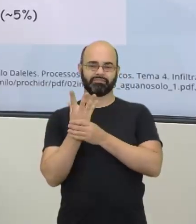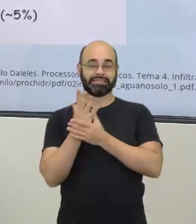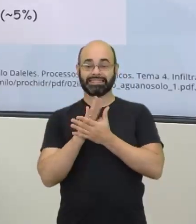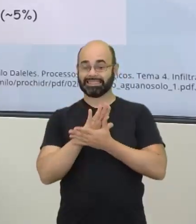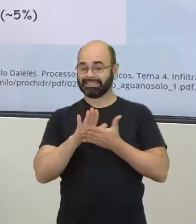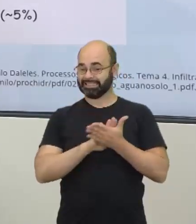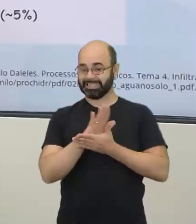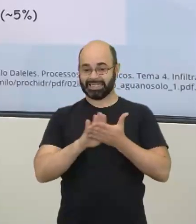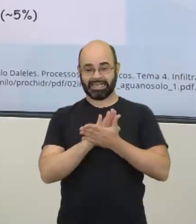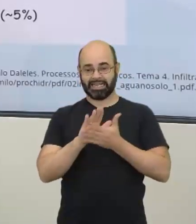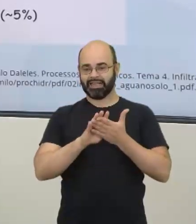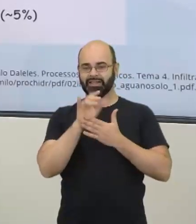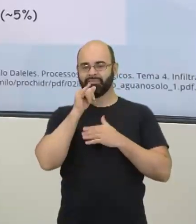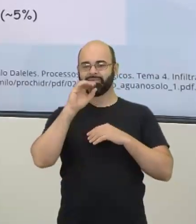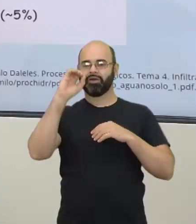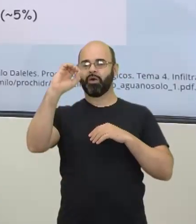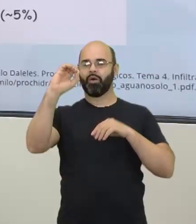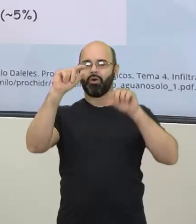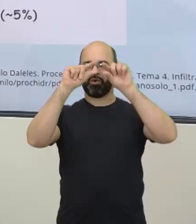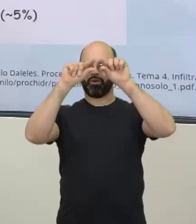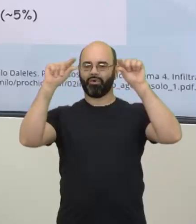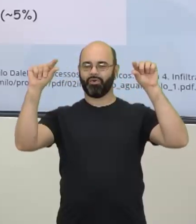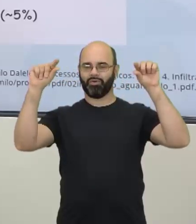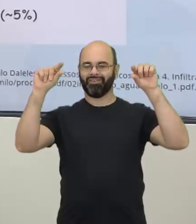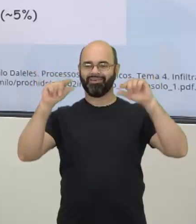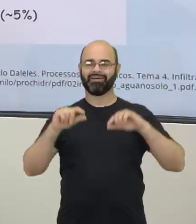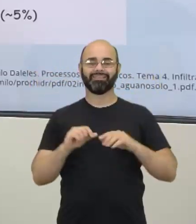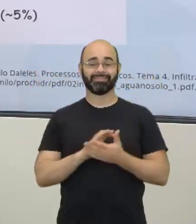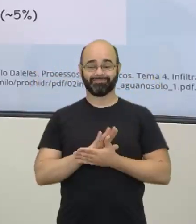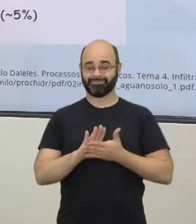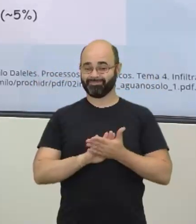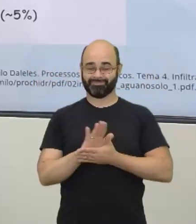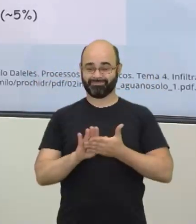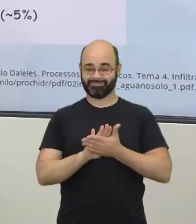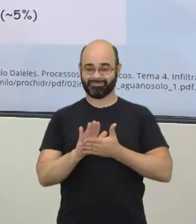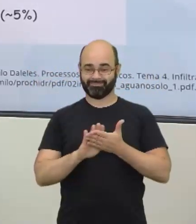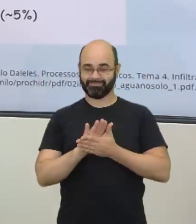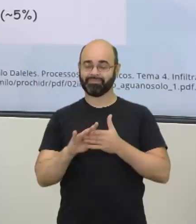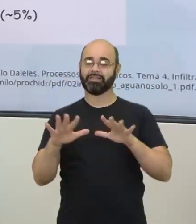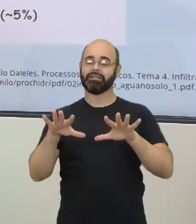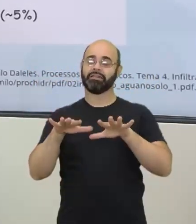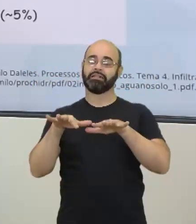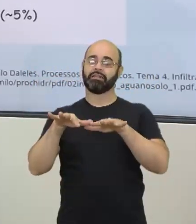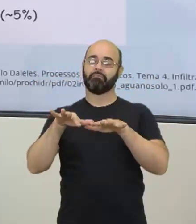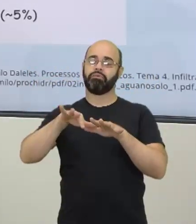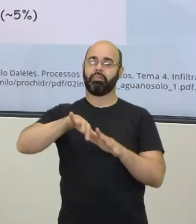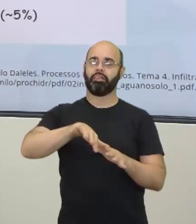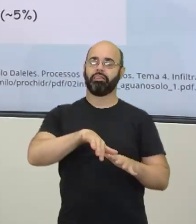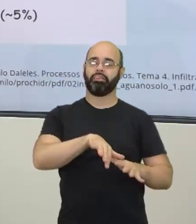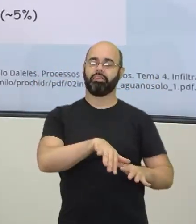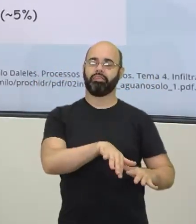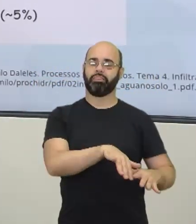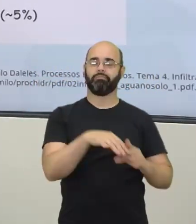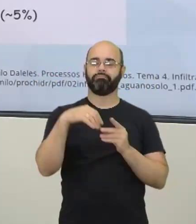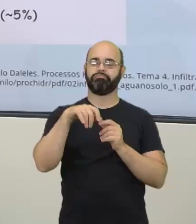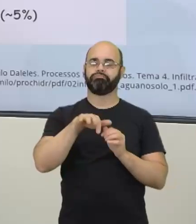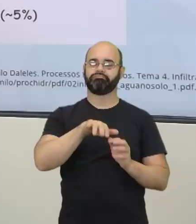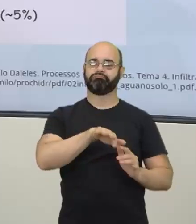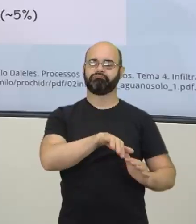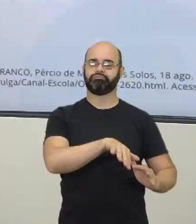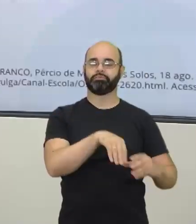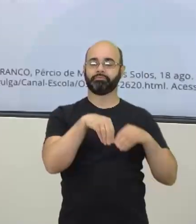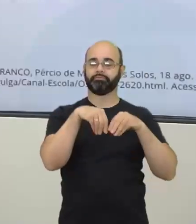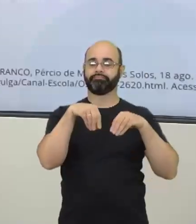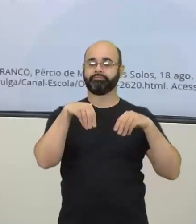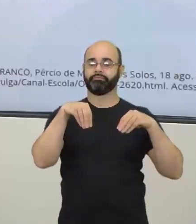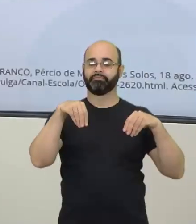lá, principalmente lá no horizonte O, aí ele acaba, né, saindo, né? Porque ele acaba ficando aí fragmentado. Vamos lá para a textura